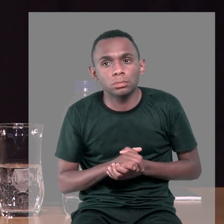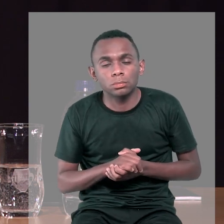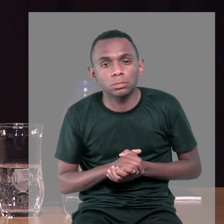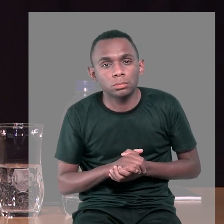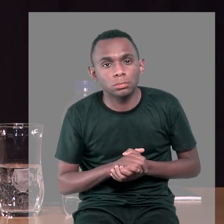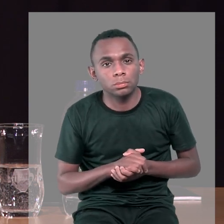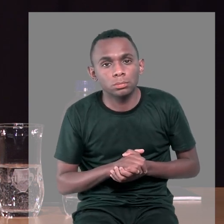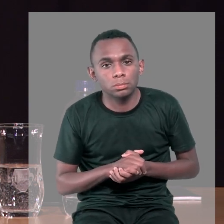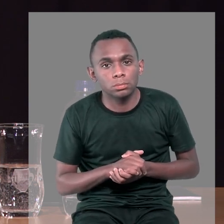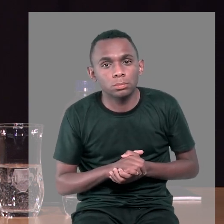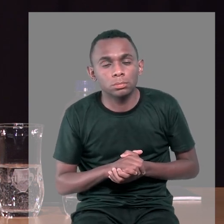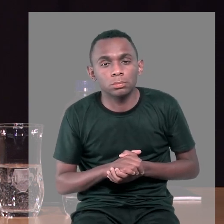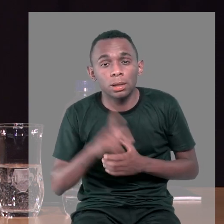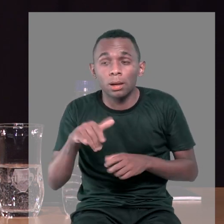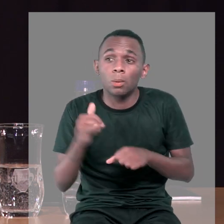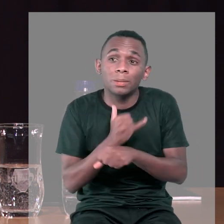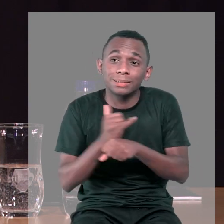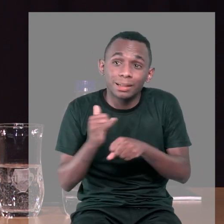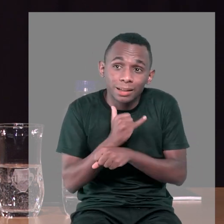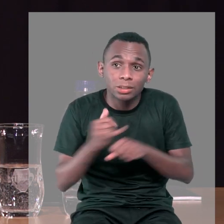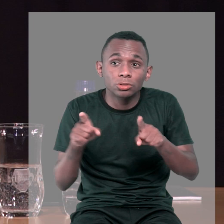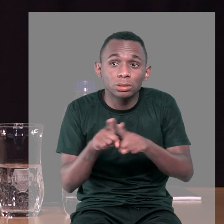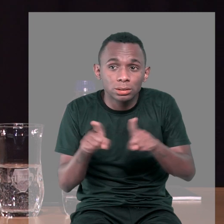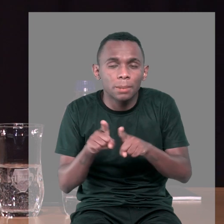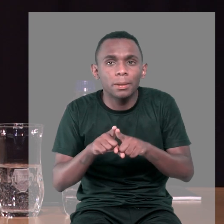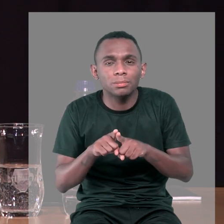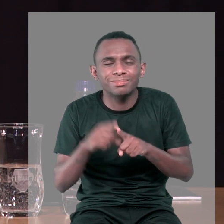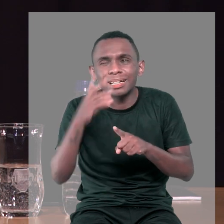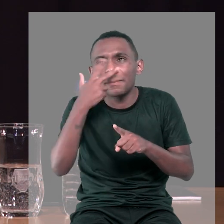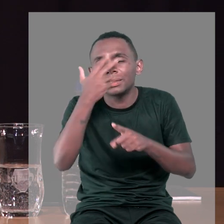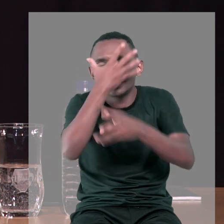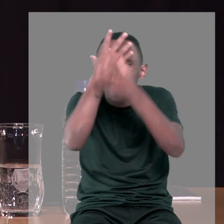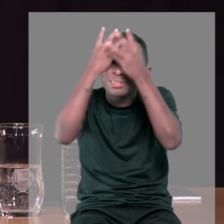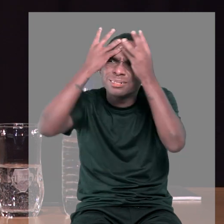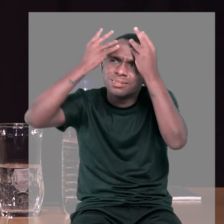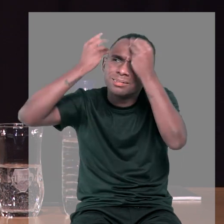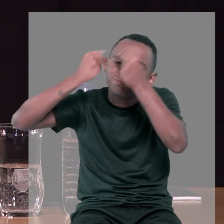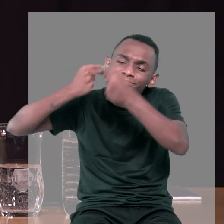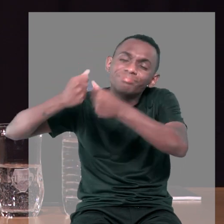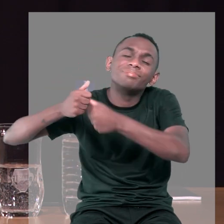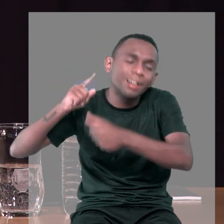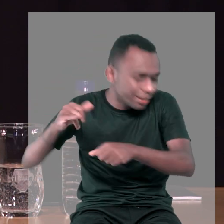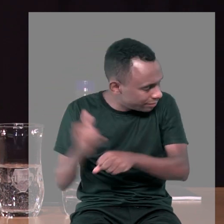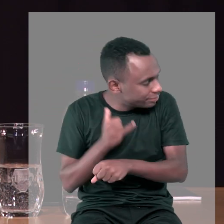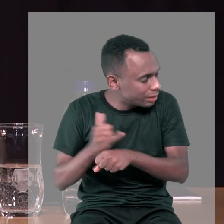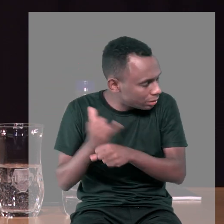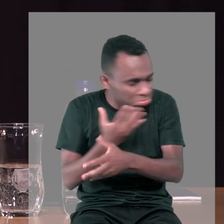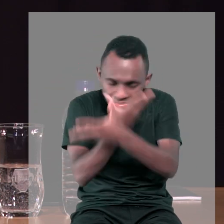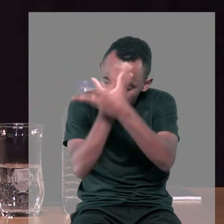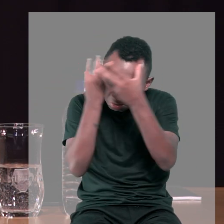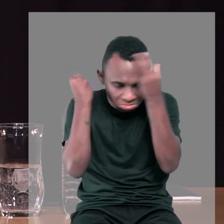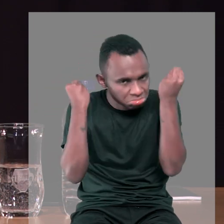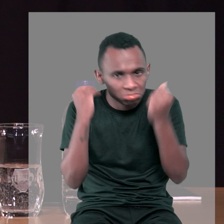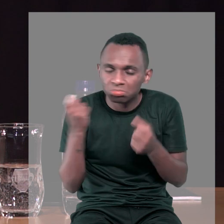experiências passadas e os sentidos que elas podem produzir. É uma forma de tamponar, quer dizer, o pensamento